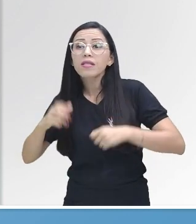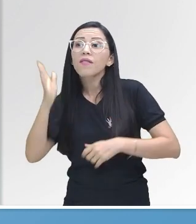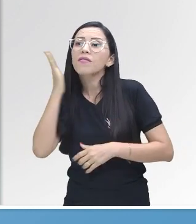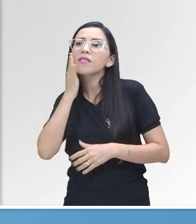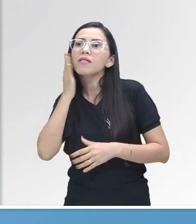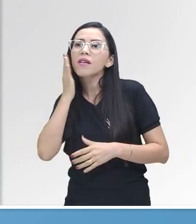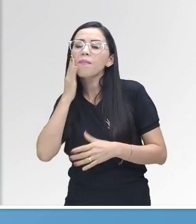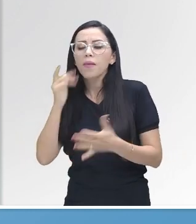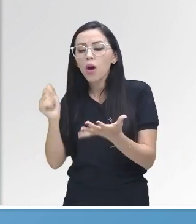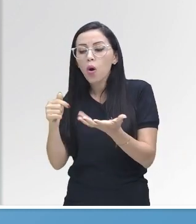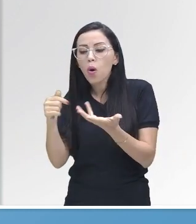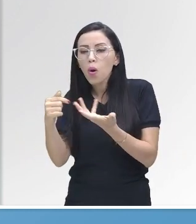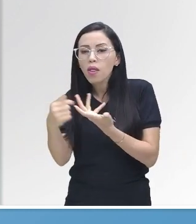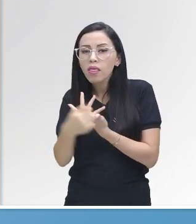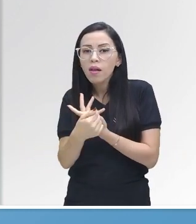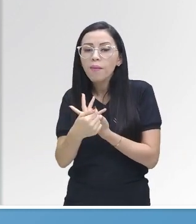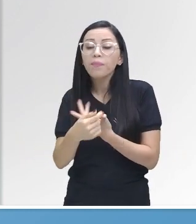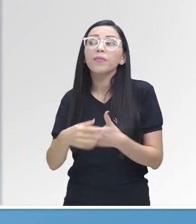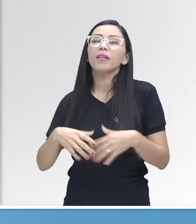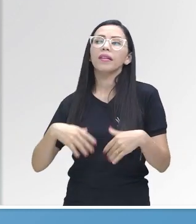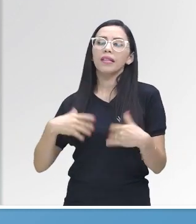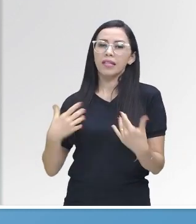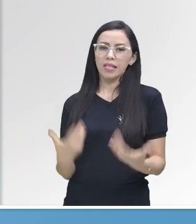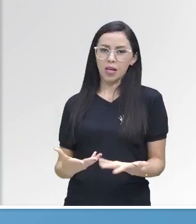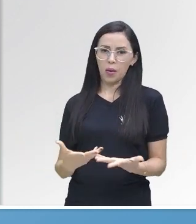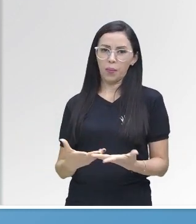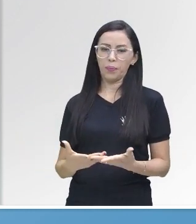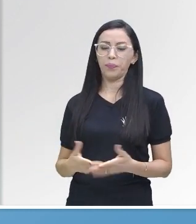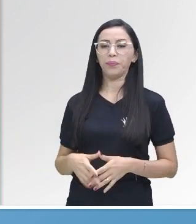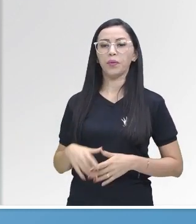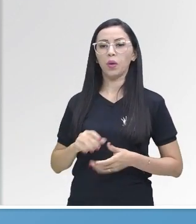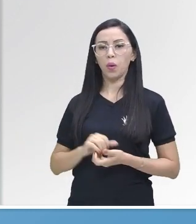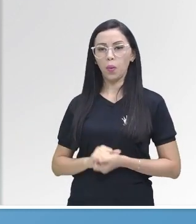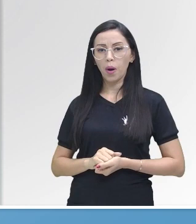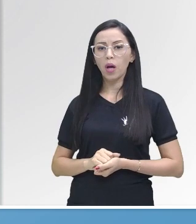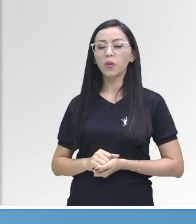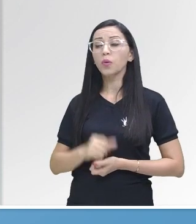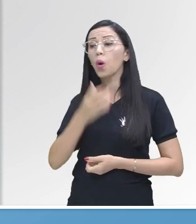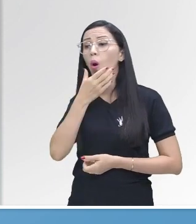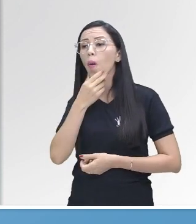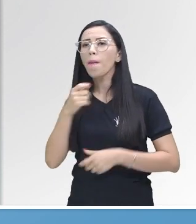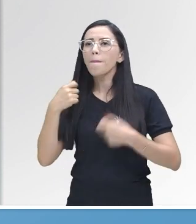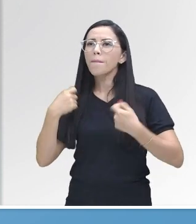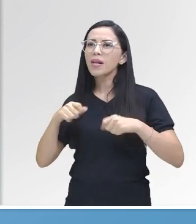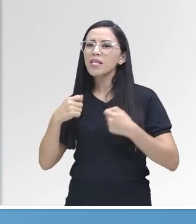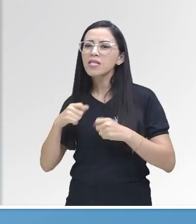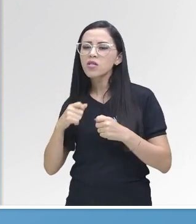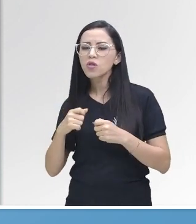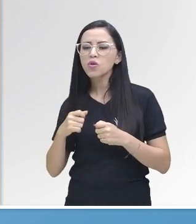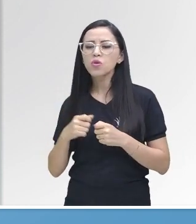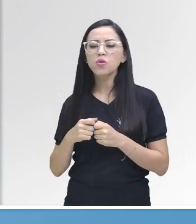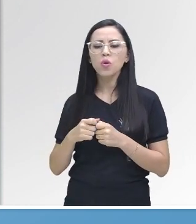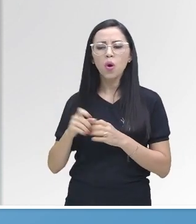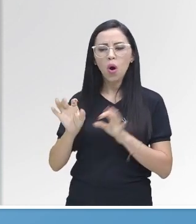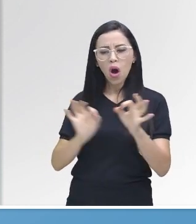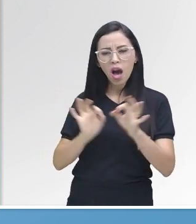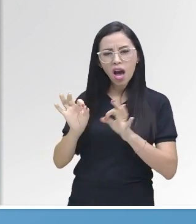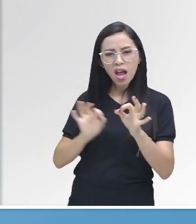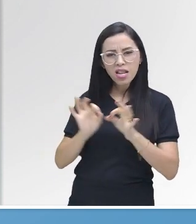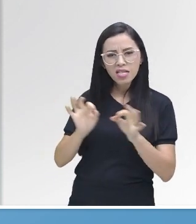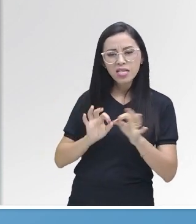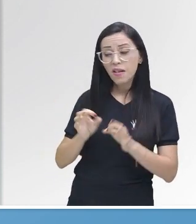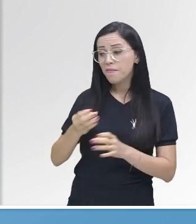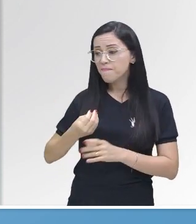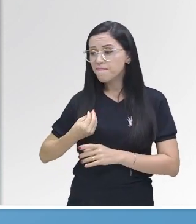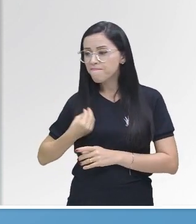contagem. Entretanto, quando ele precisou resolver questões do seu cotidiano relativos à medida, foi